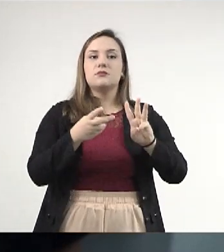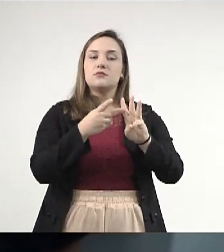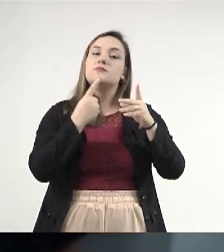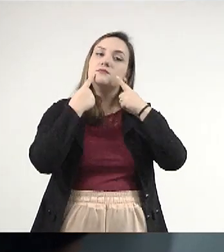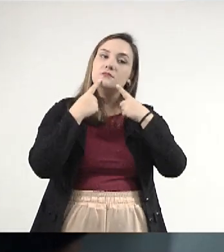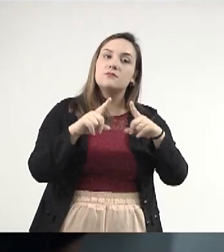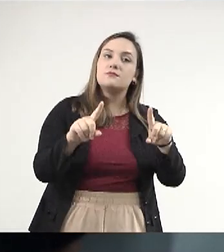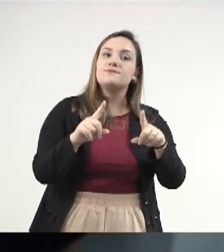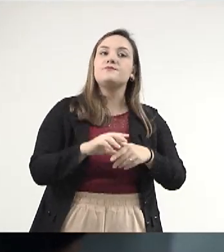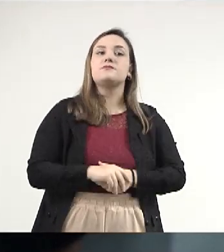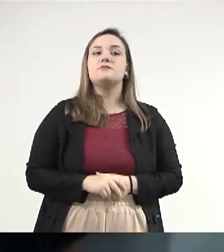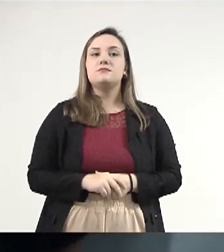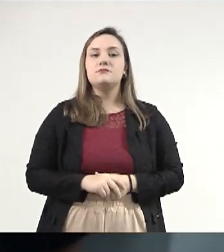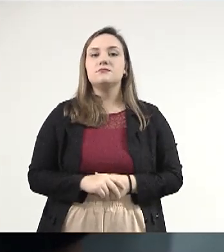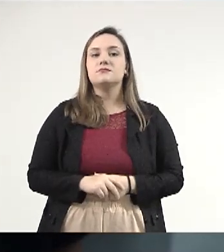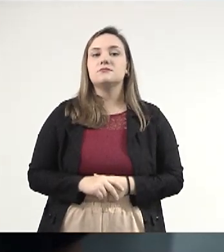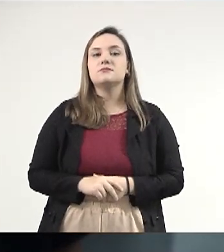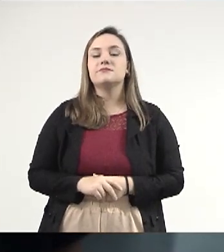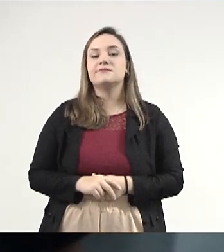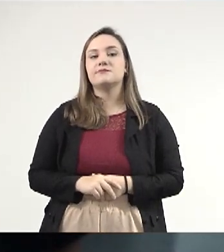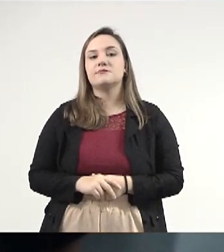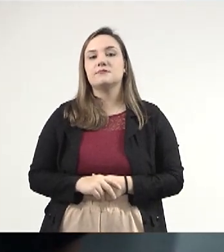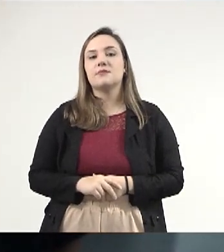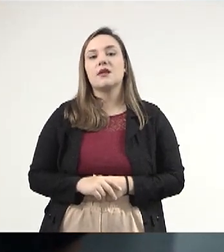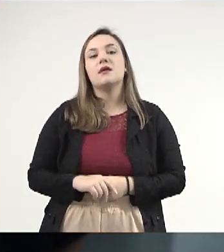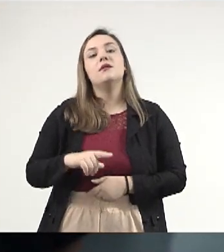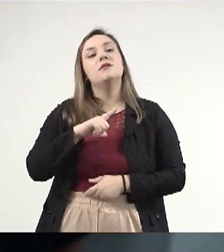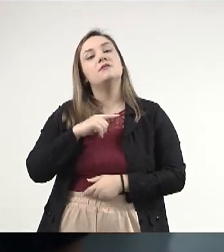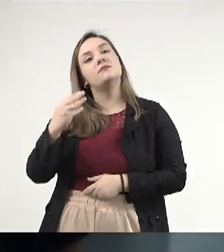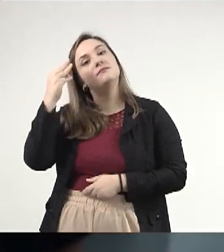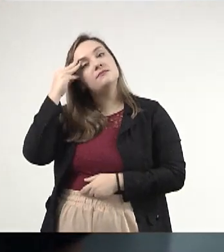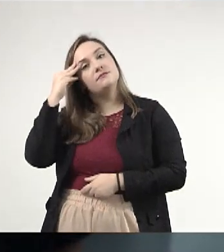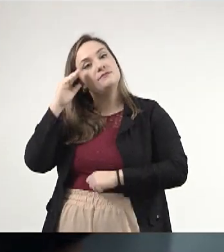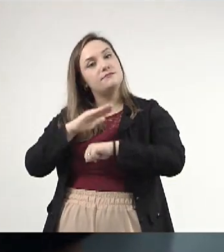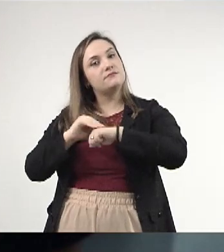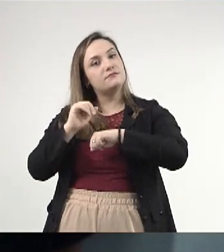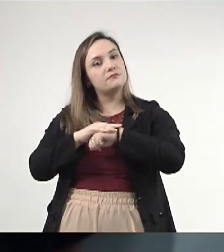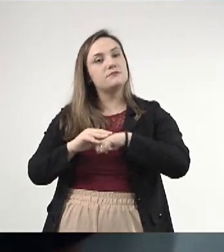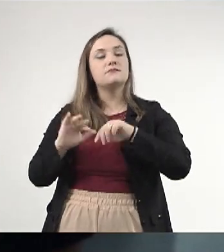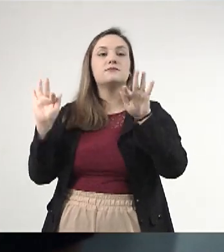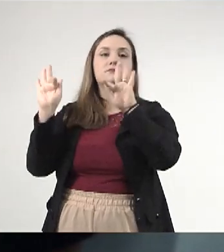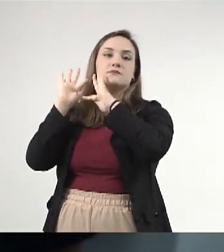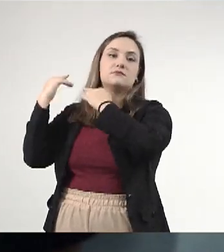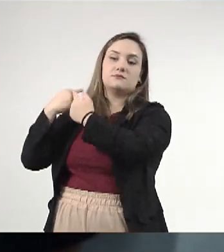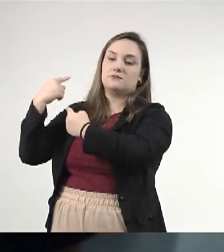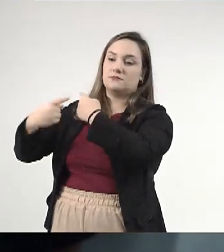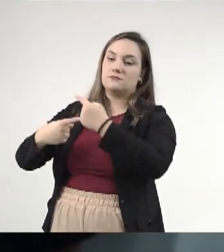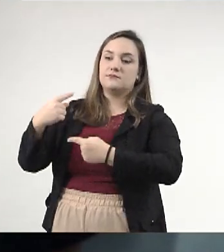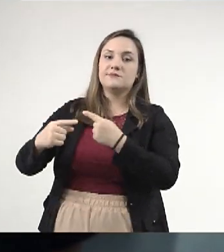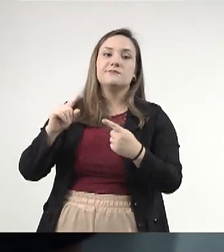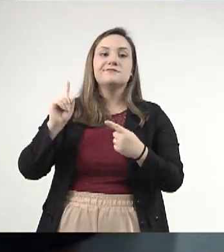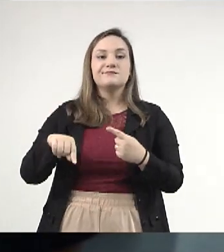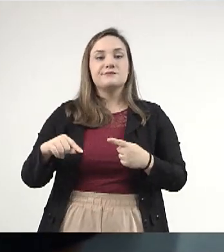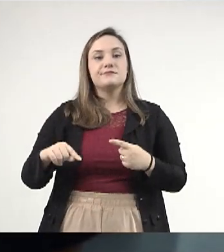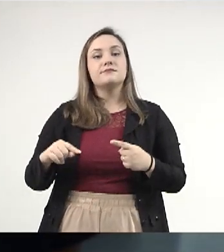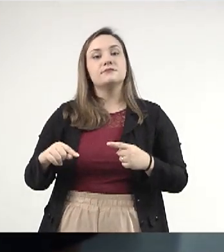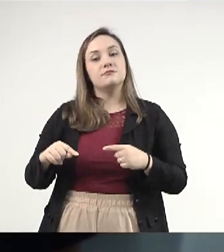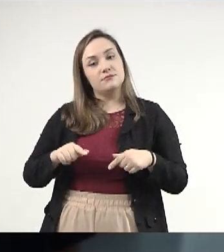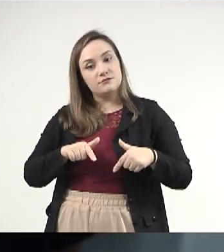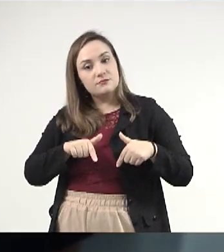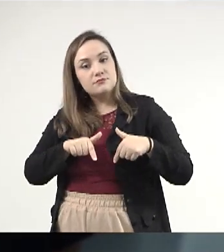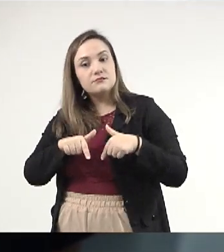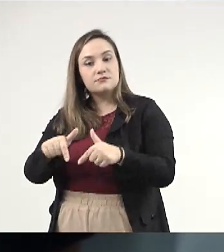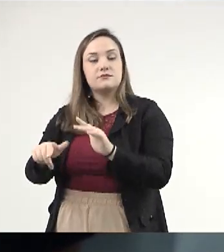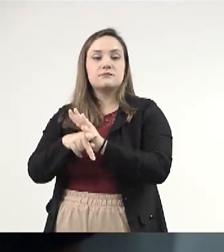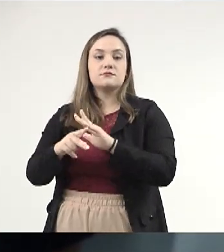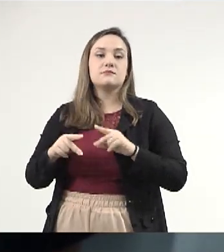trazem para a gente, nas suas memórias afetivas e memórias geracionais, que essa disputa pelo território, ela